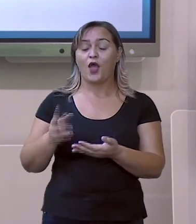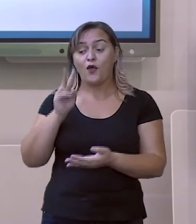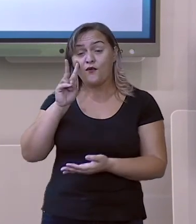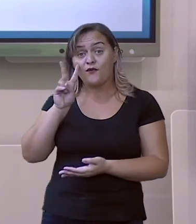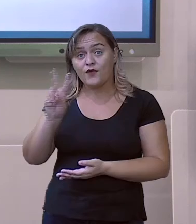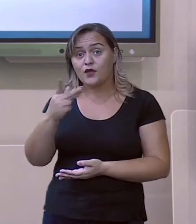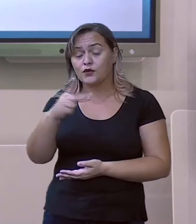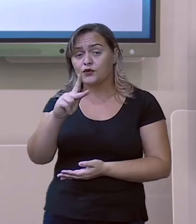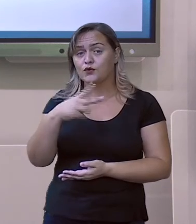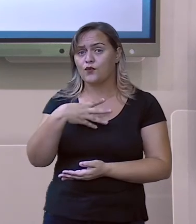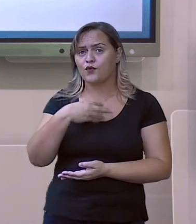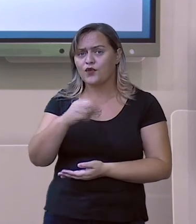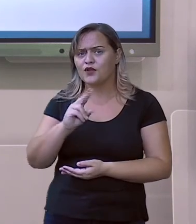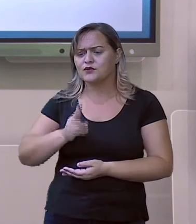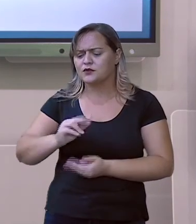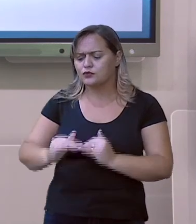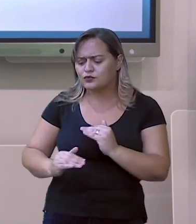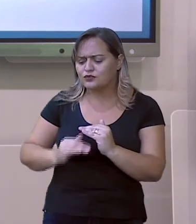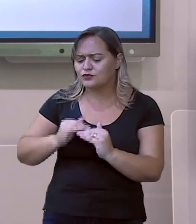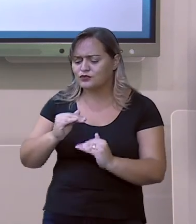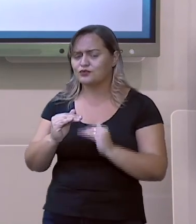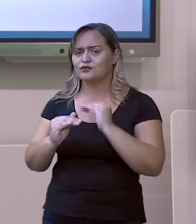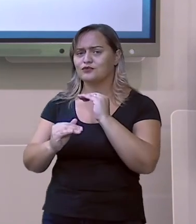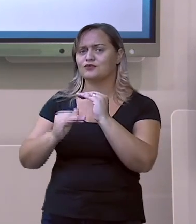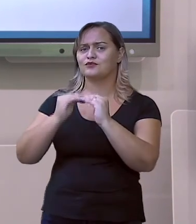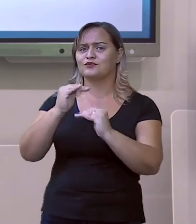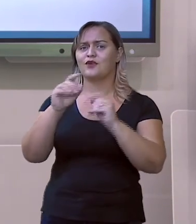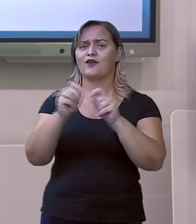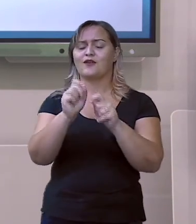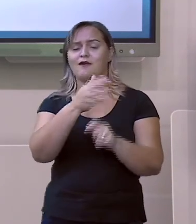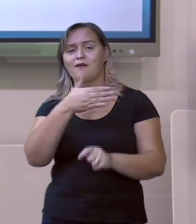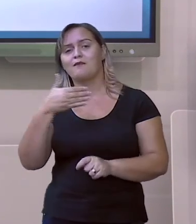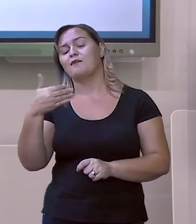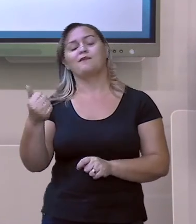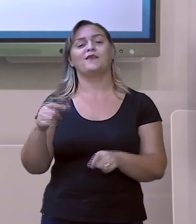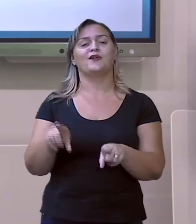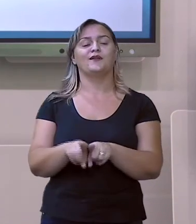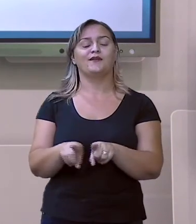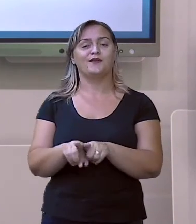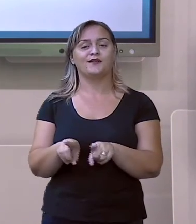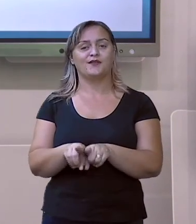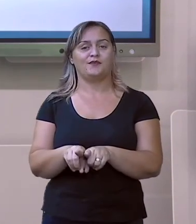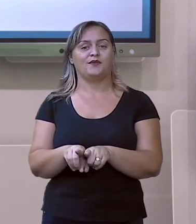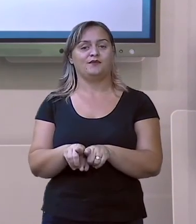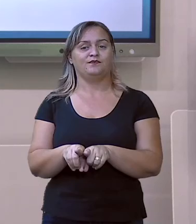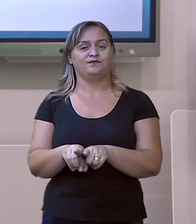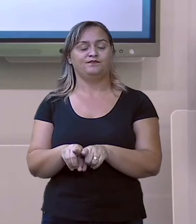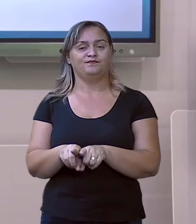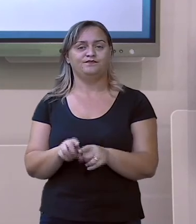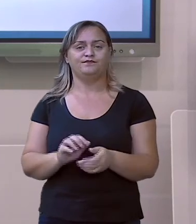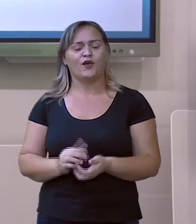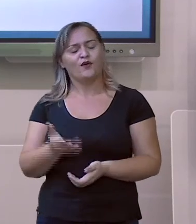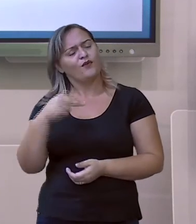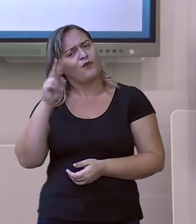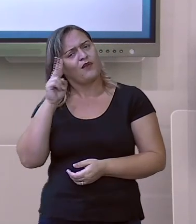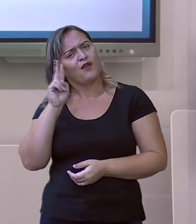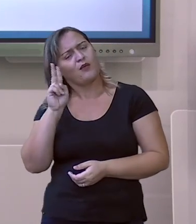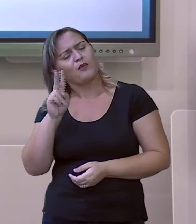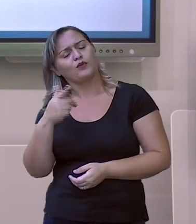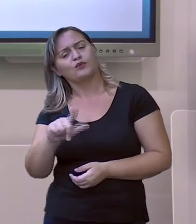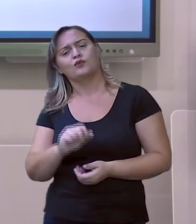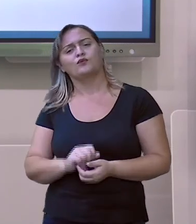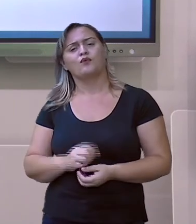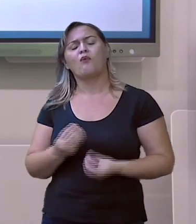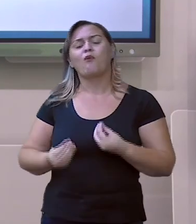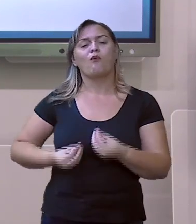peça fundamental para mostrar e ensinar o conceito de mundo para o seu filho. Então aí, vamos relembrar. Como é uma criança